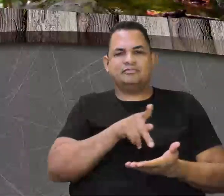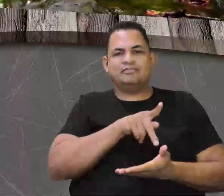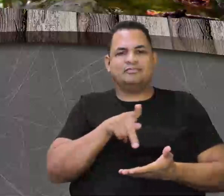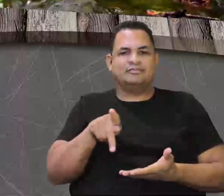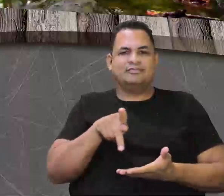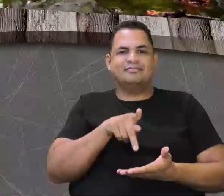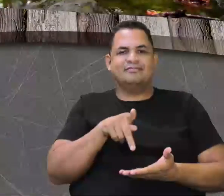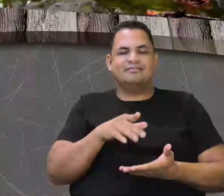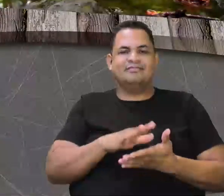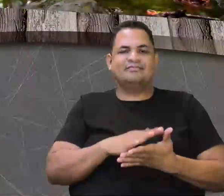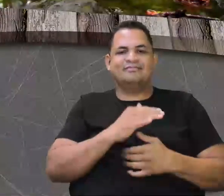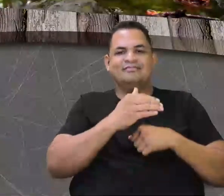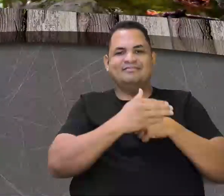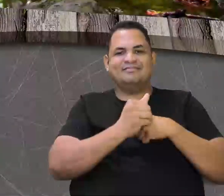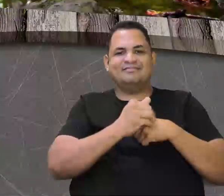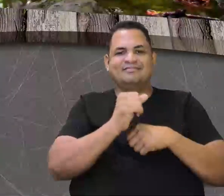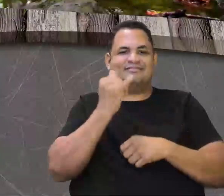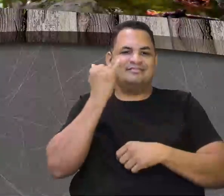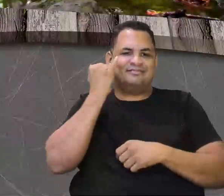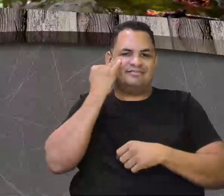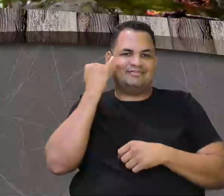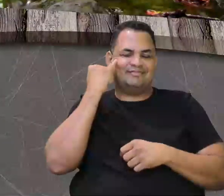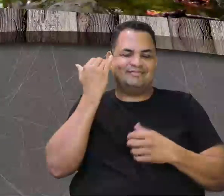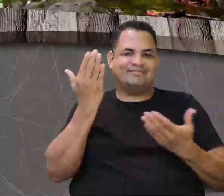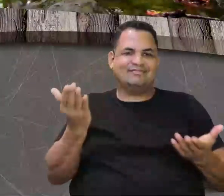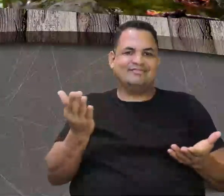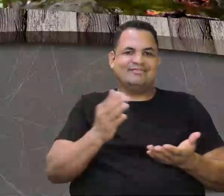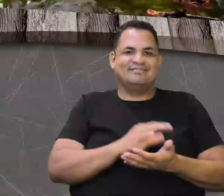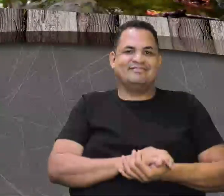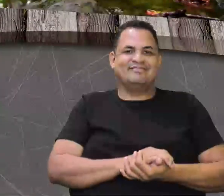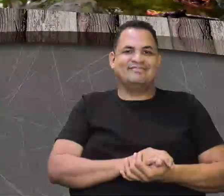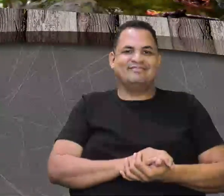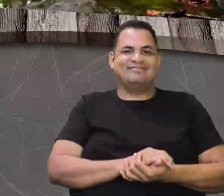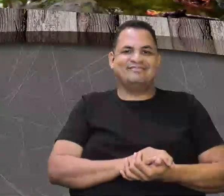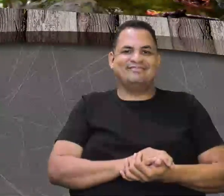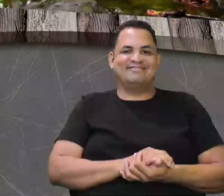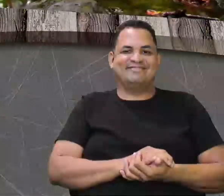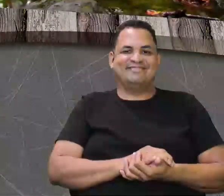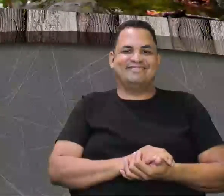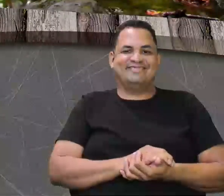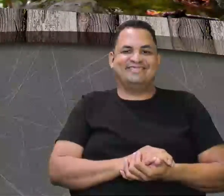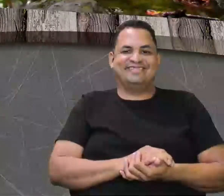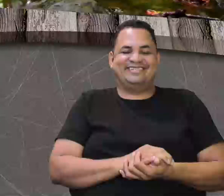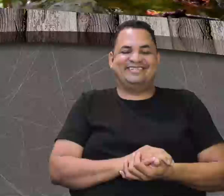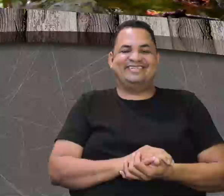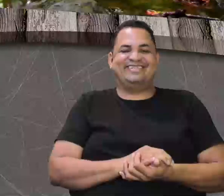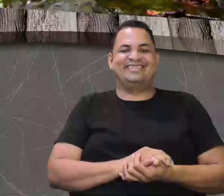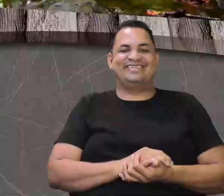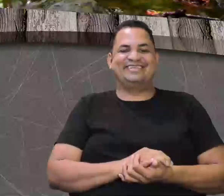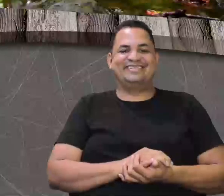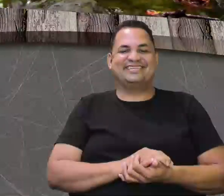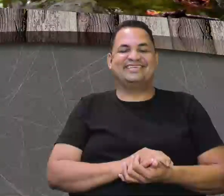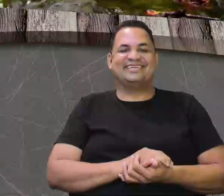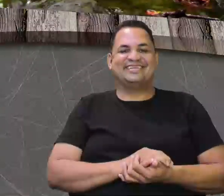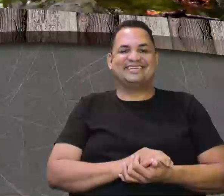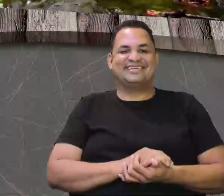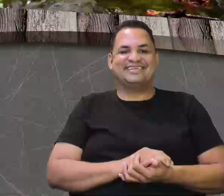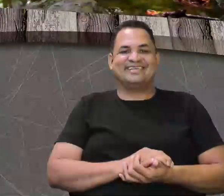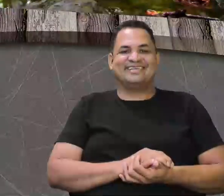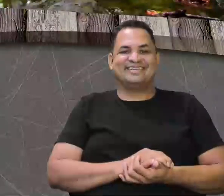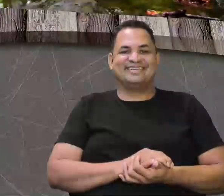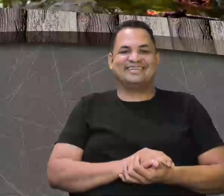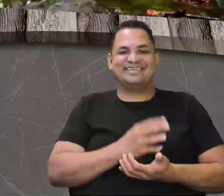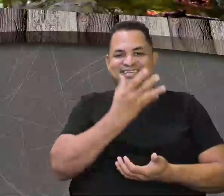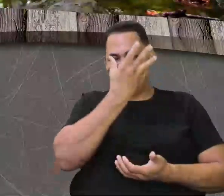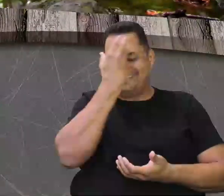prof querido Sâmio. Ei, professora, te manca, né? Te manca, prof,